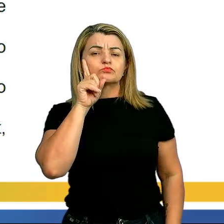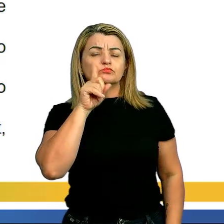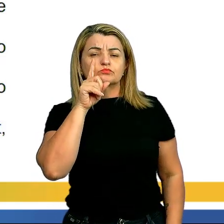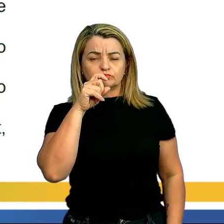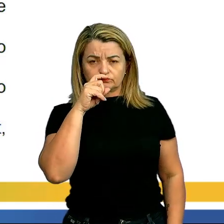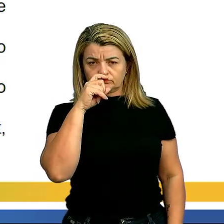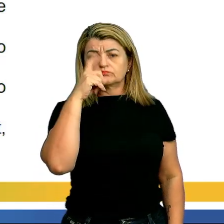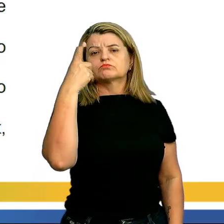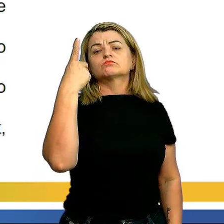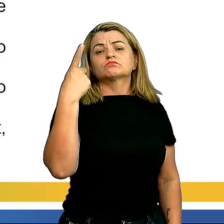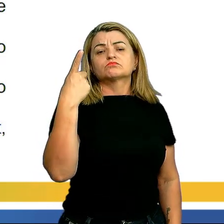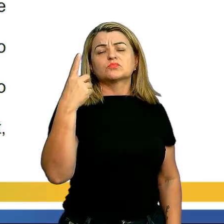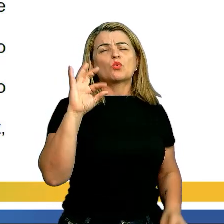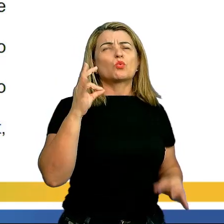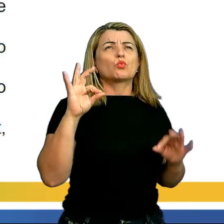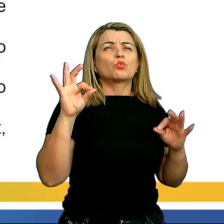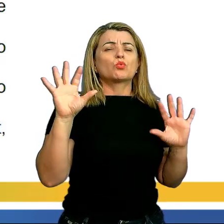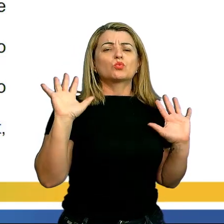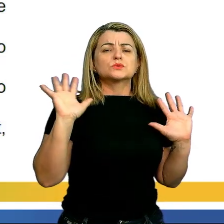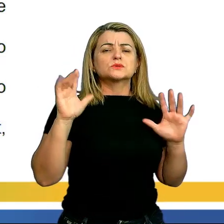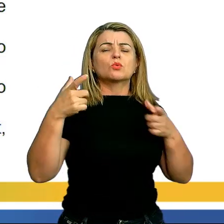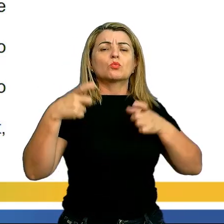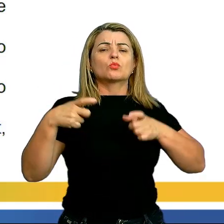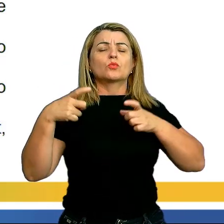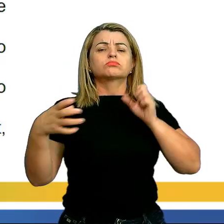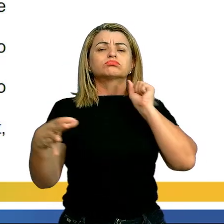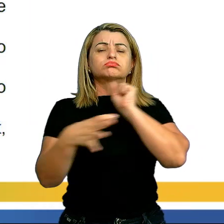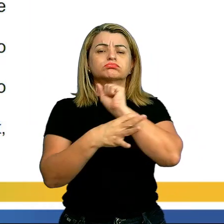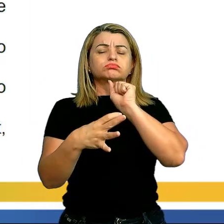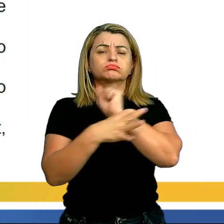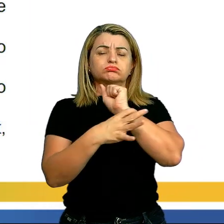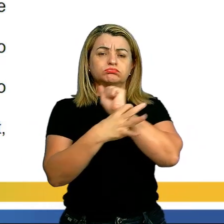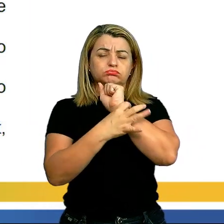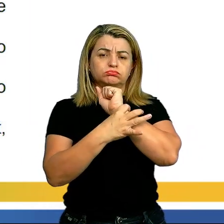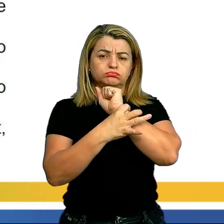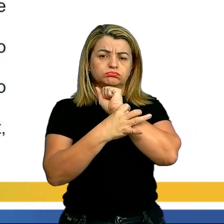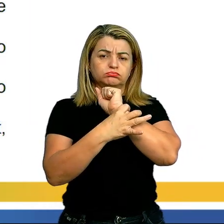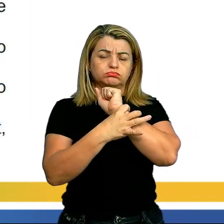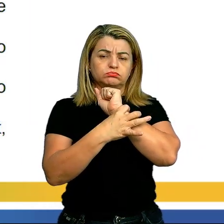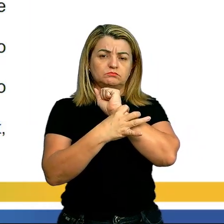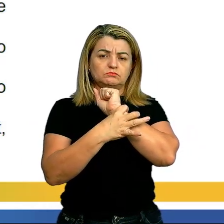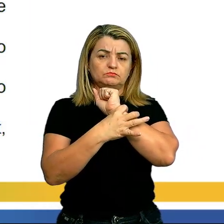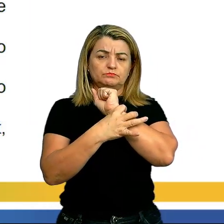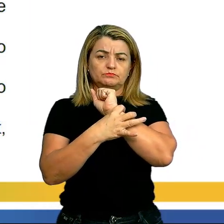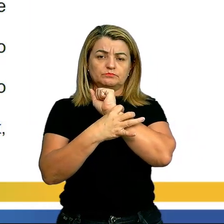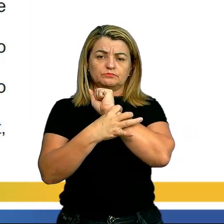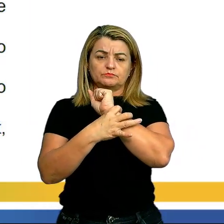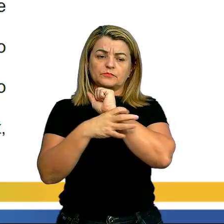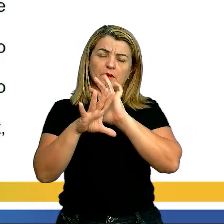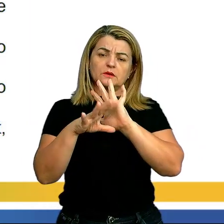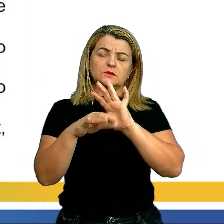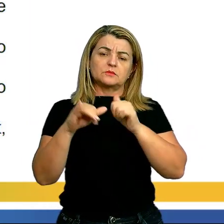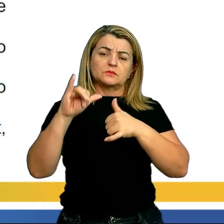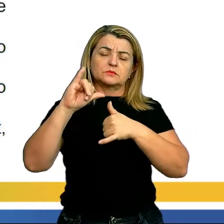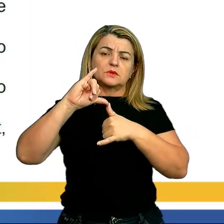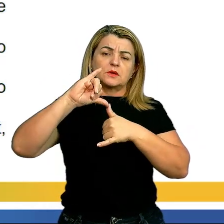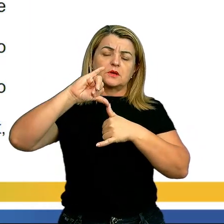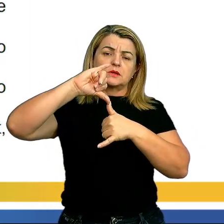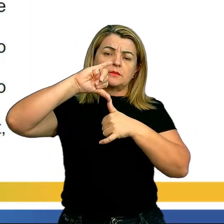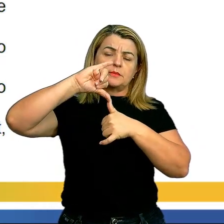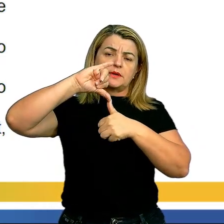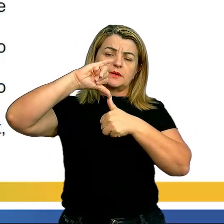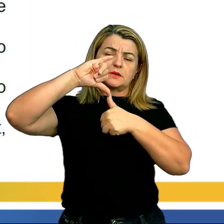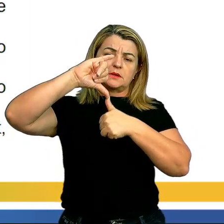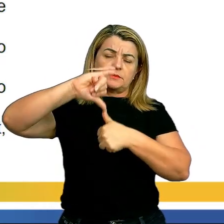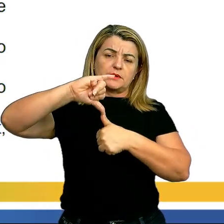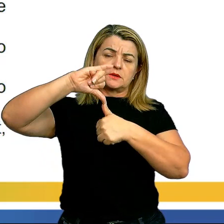longe de serem um porto seguro das convulsões de continentes menos afortunados, aqui ele está falando, claro, né, da América do Sul, Central, da África e